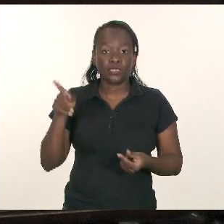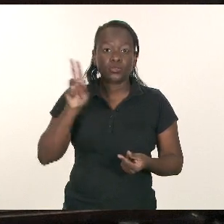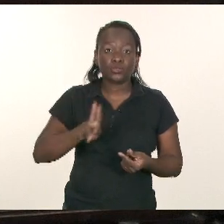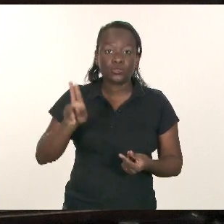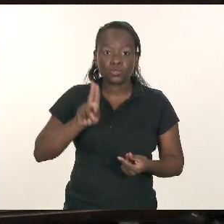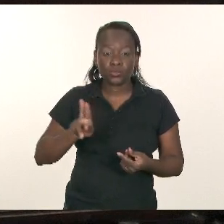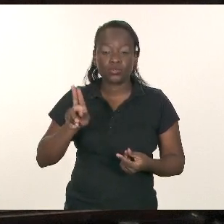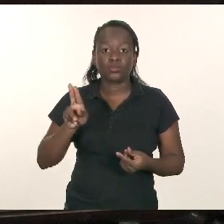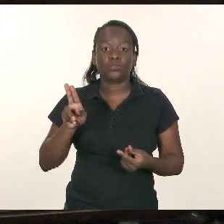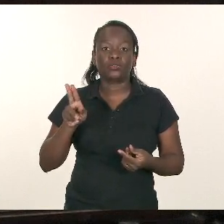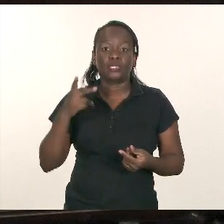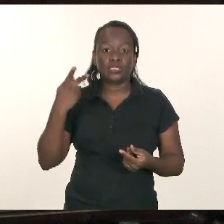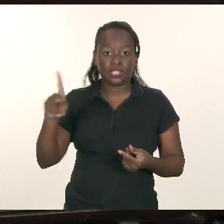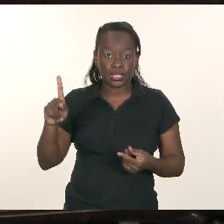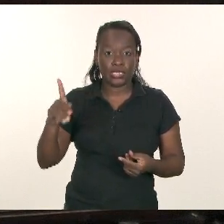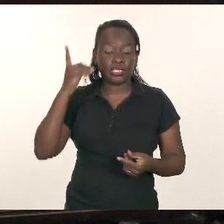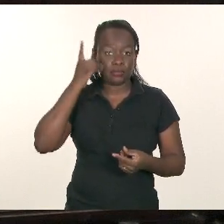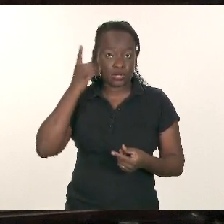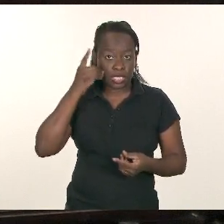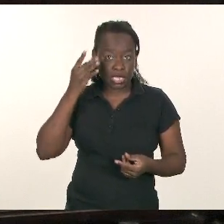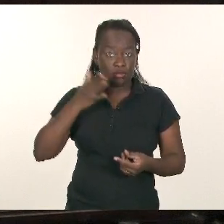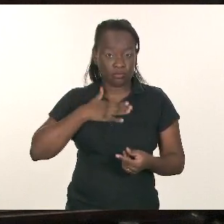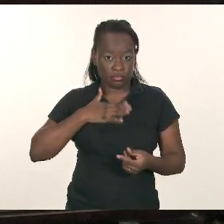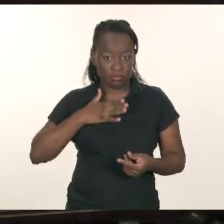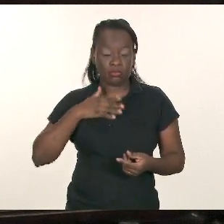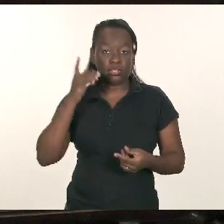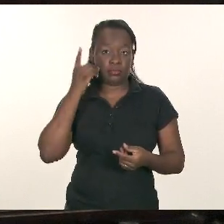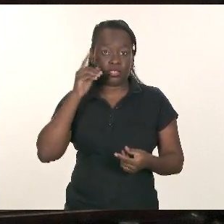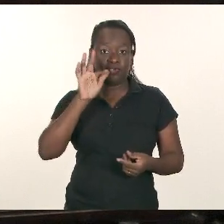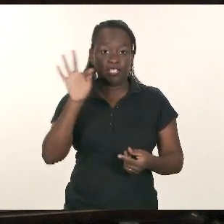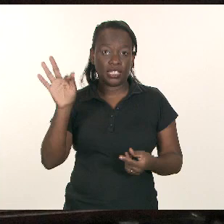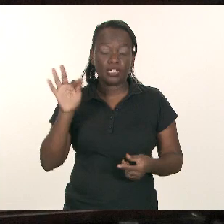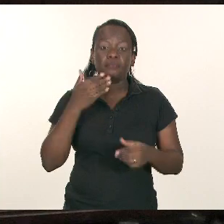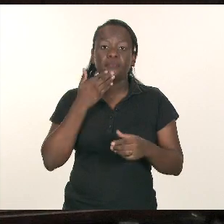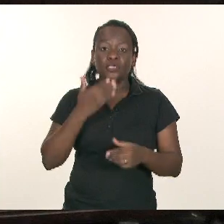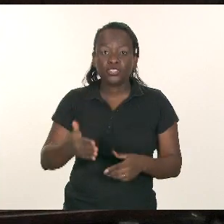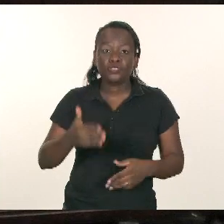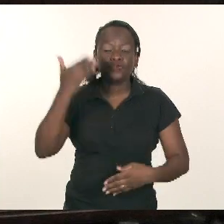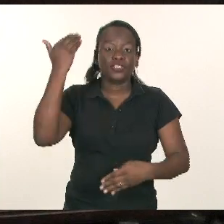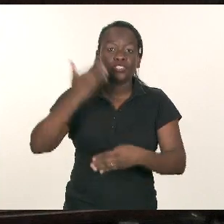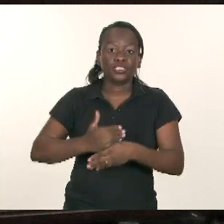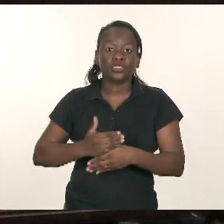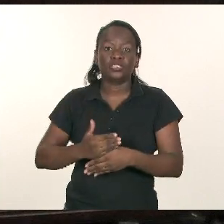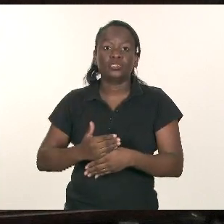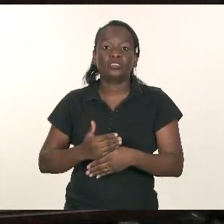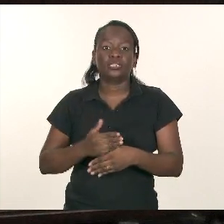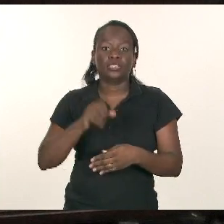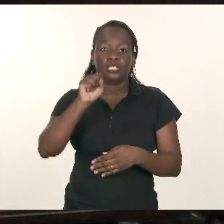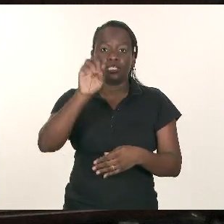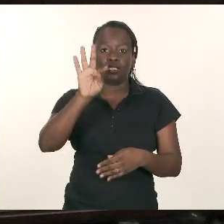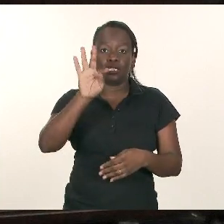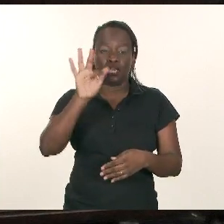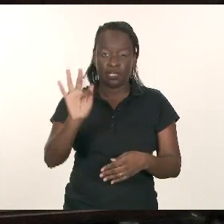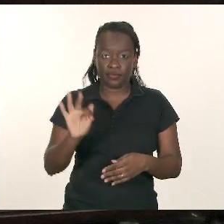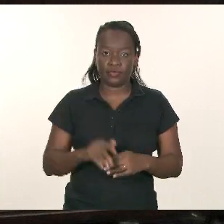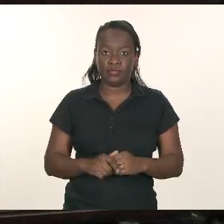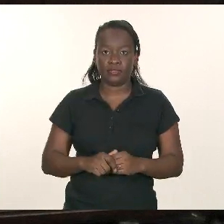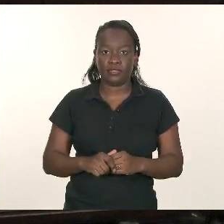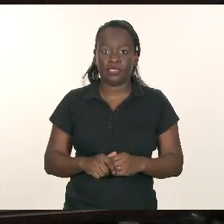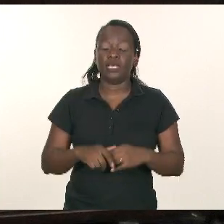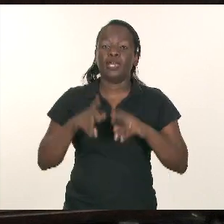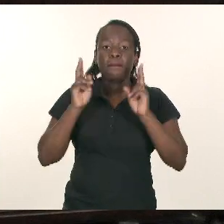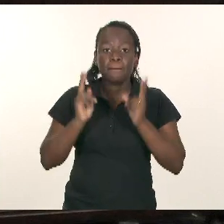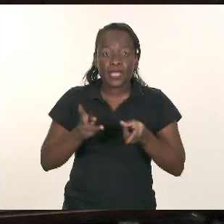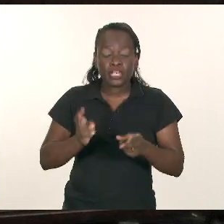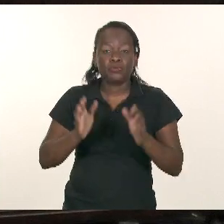utilizou a sua prerrogativa de deputado federal para pedir o fechamento do STF. E essa